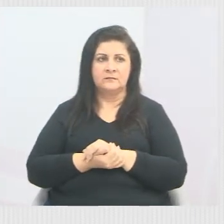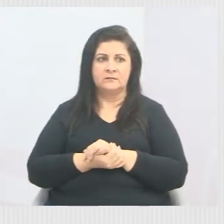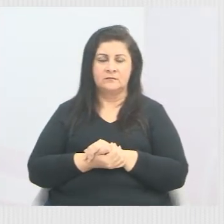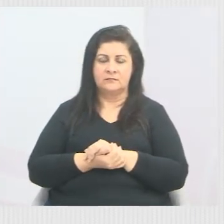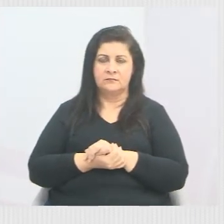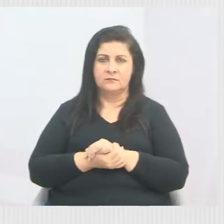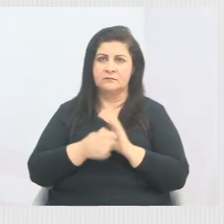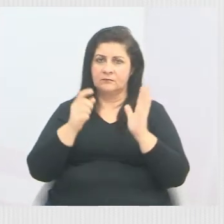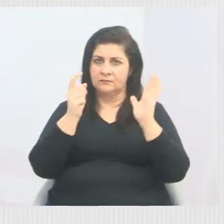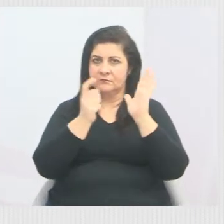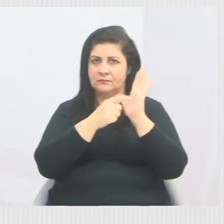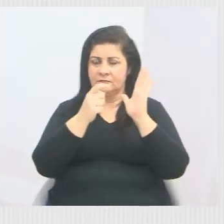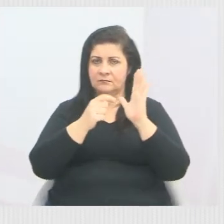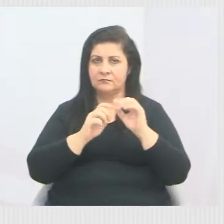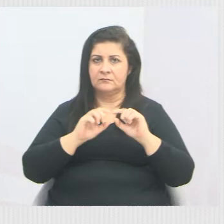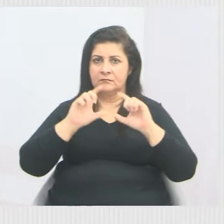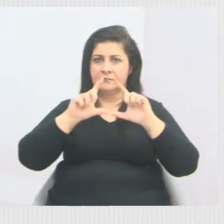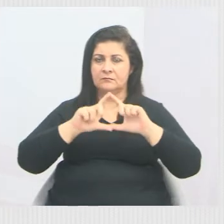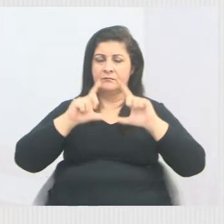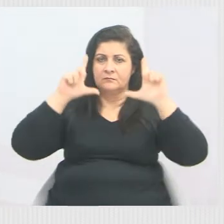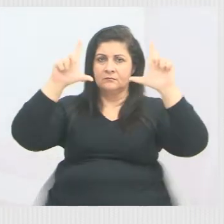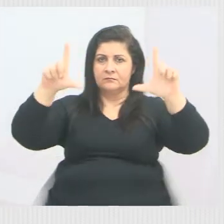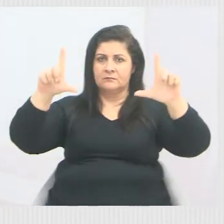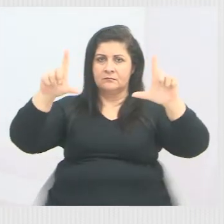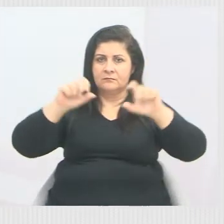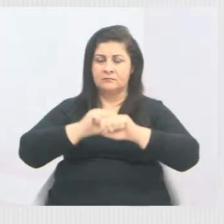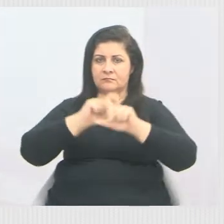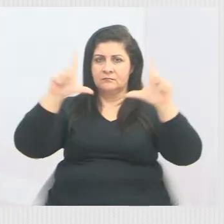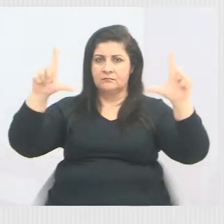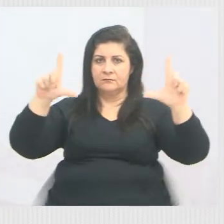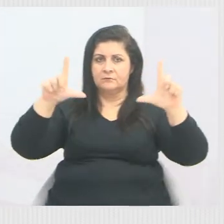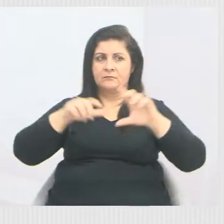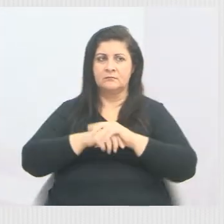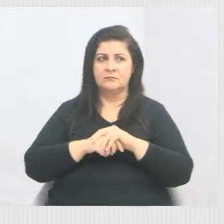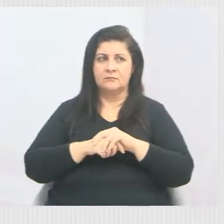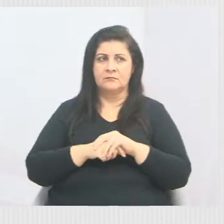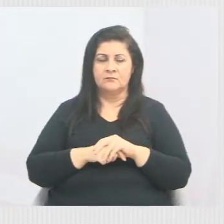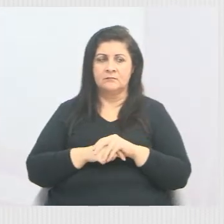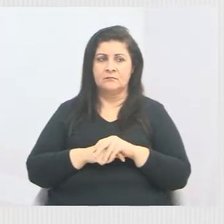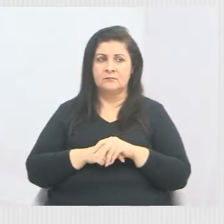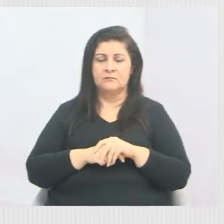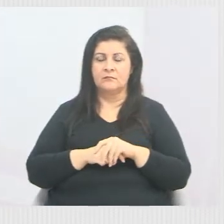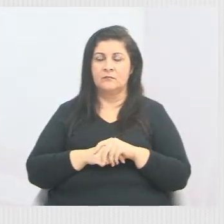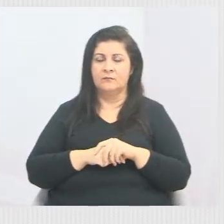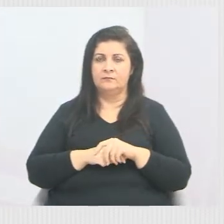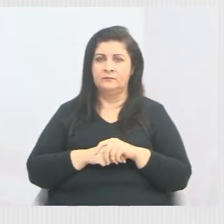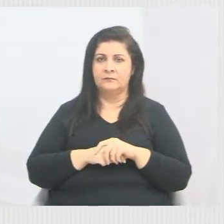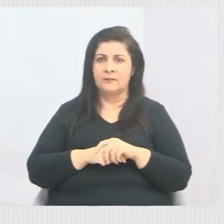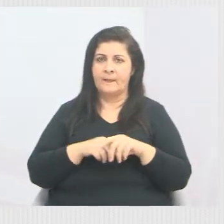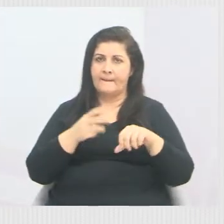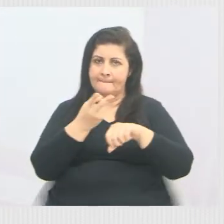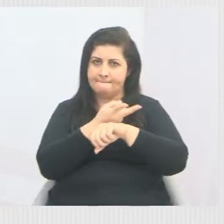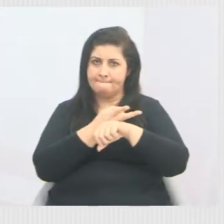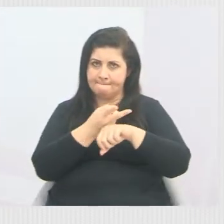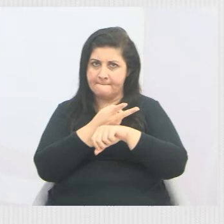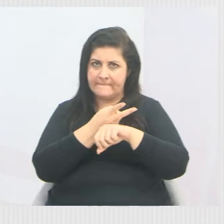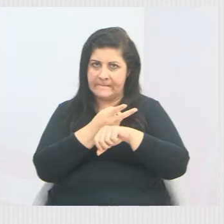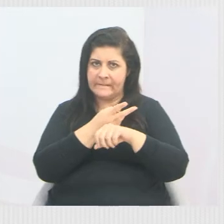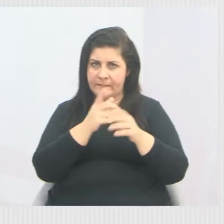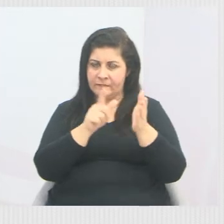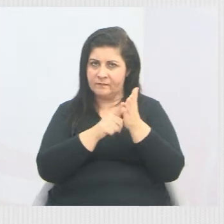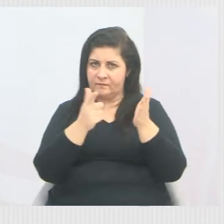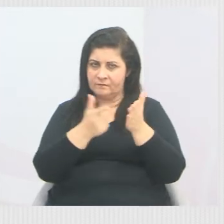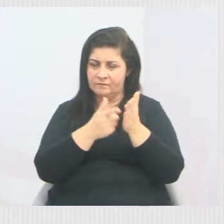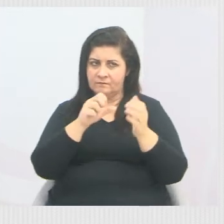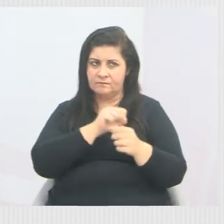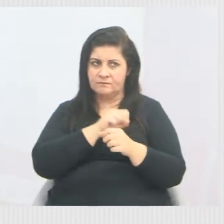Uma vez apertando esse canal, você vai encontrar esses bloquinhos aqui dentro, onde, para ver este material, você vai